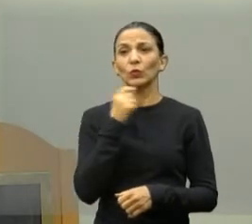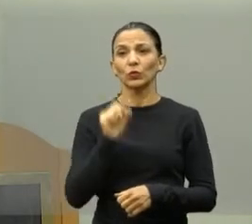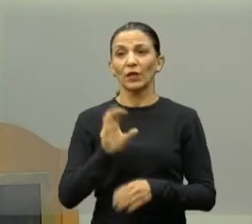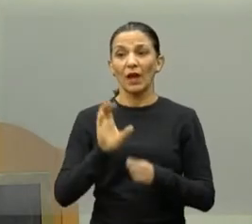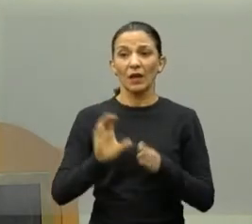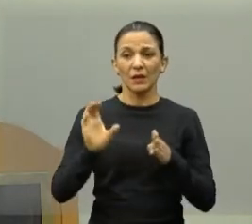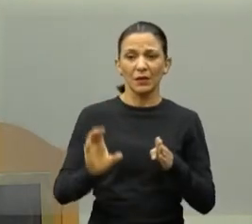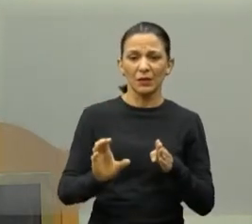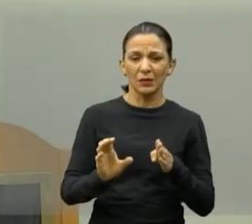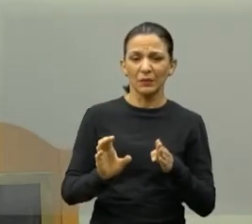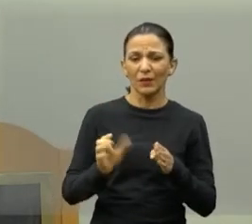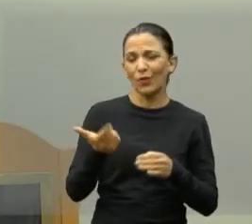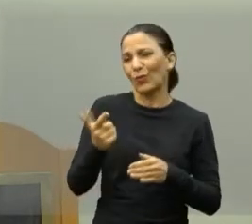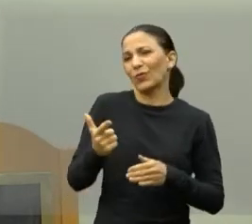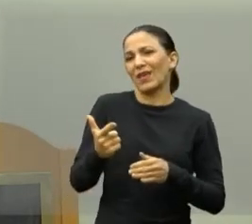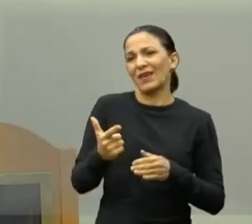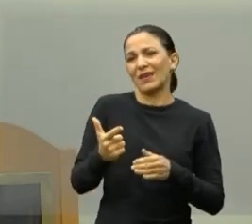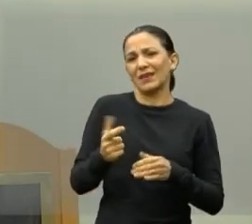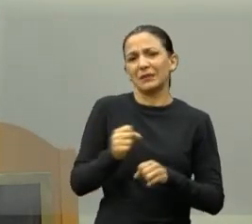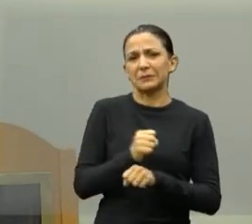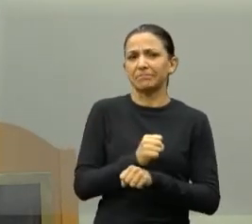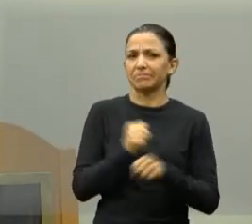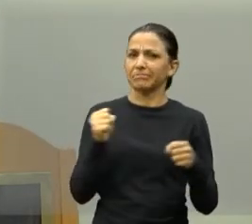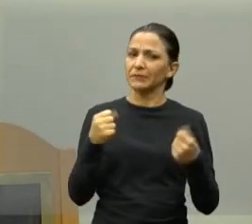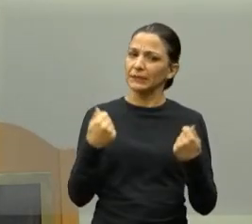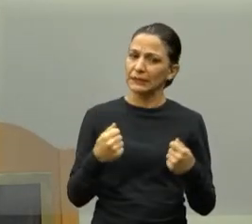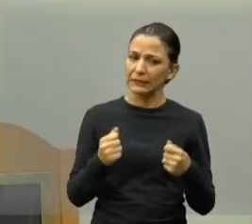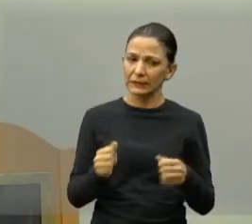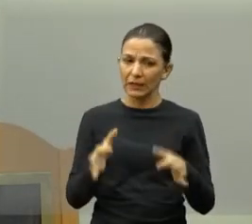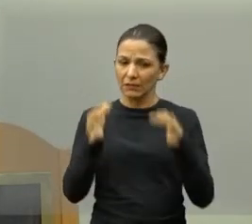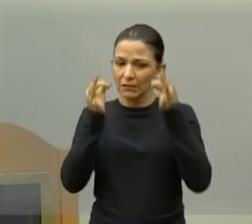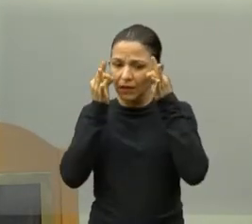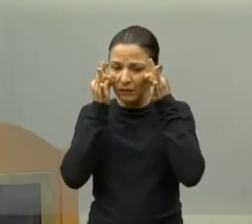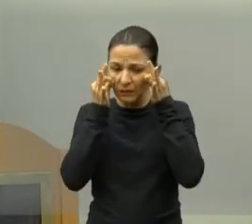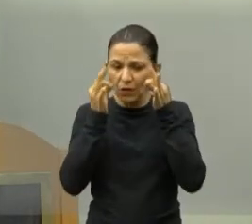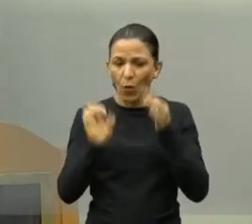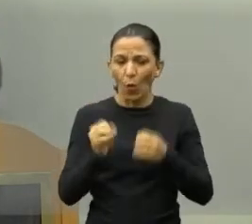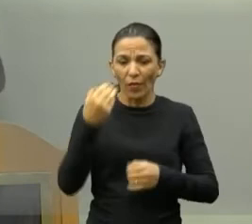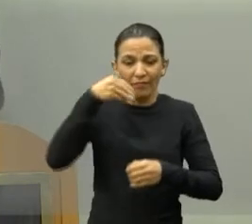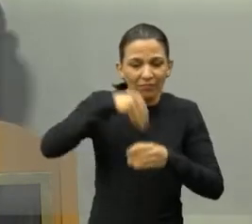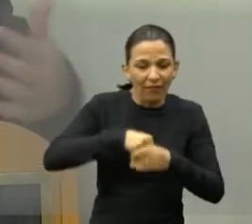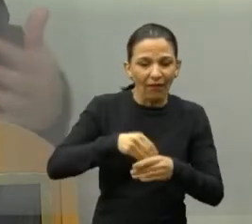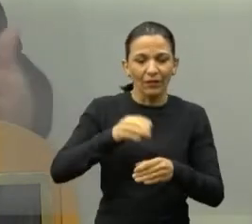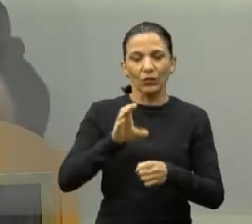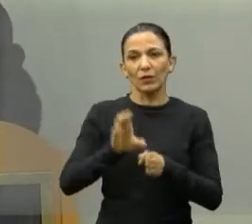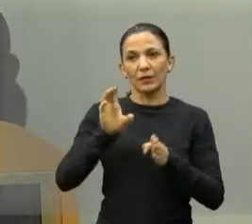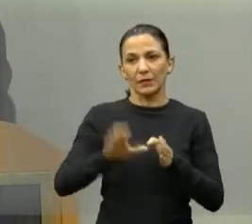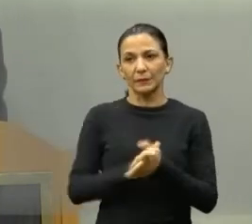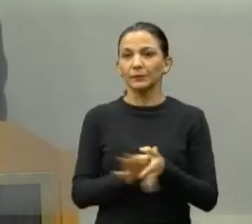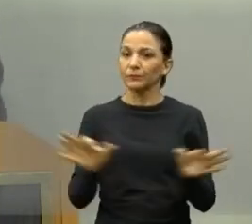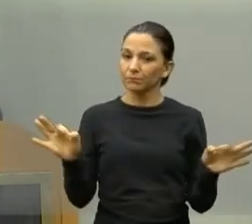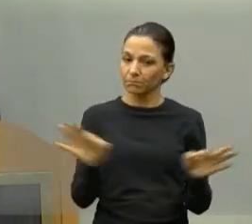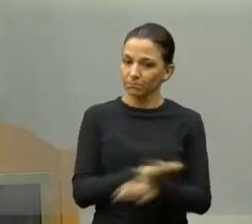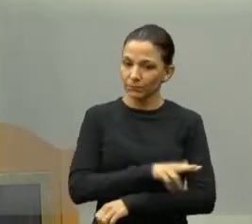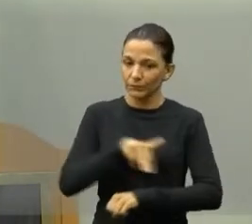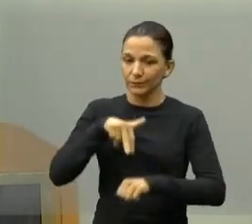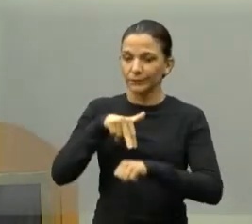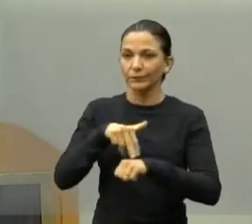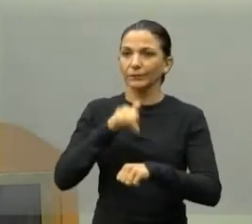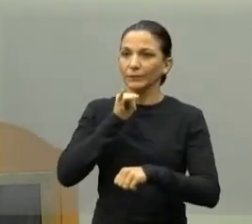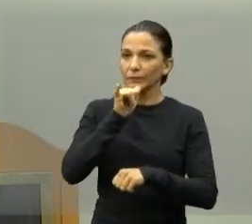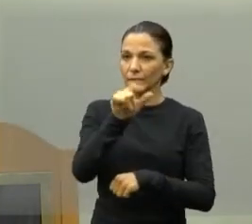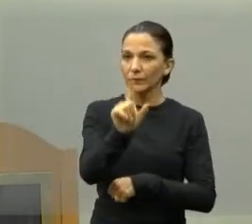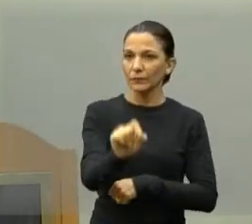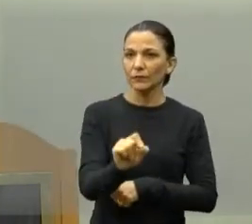que a câmera não existe E aí bom então assim termina minha fala dizendo